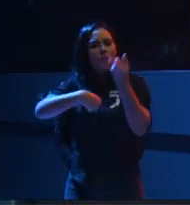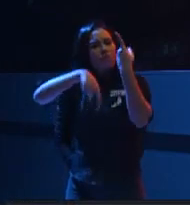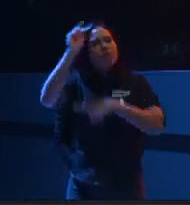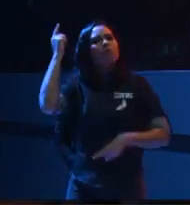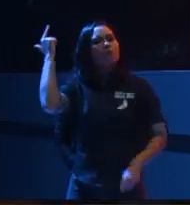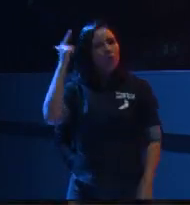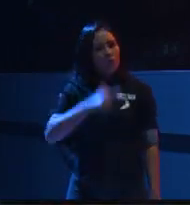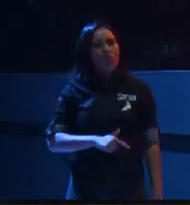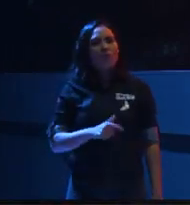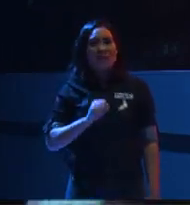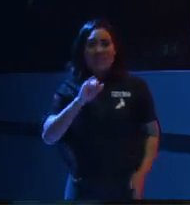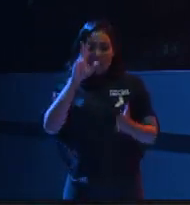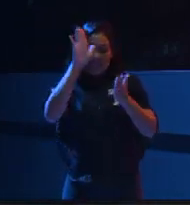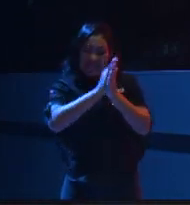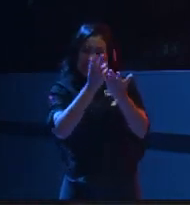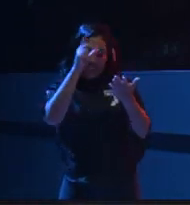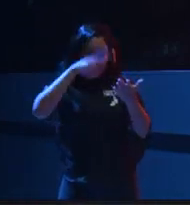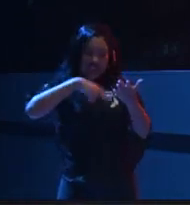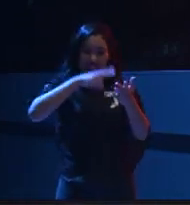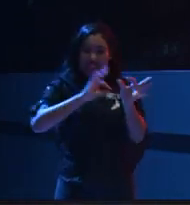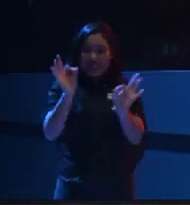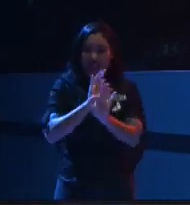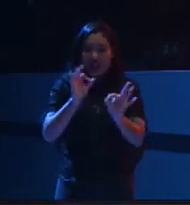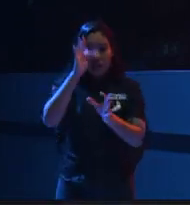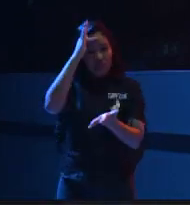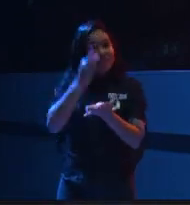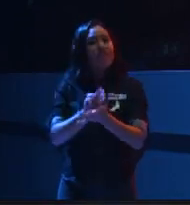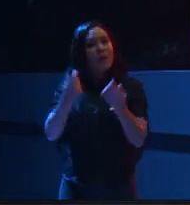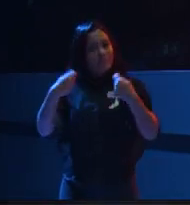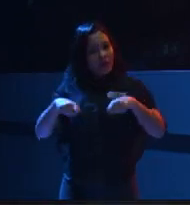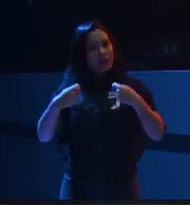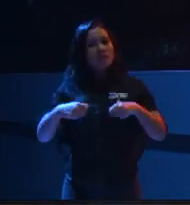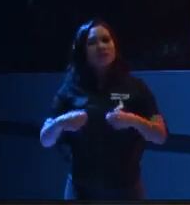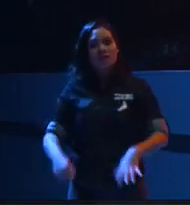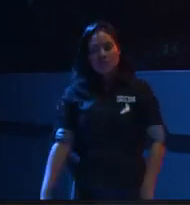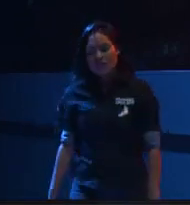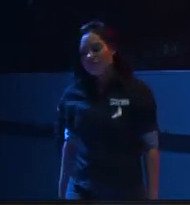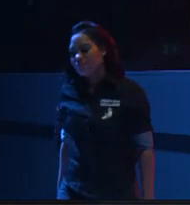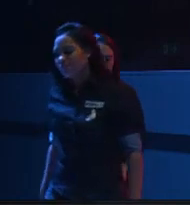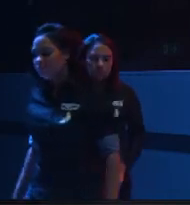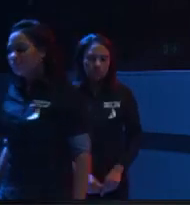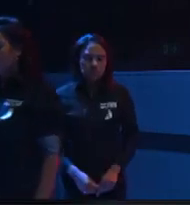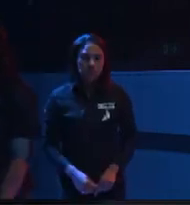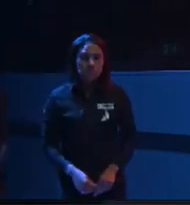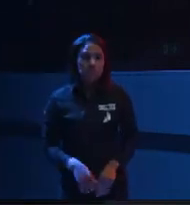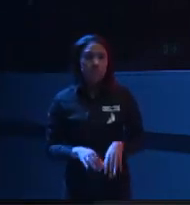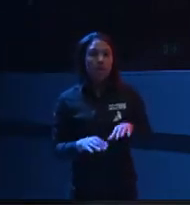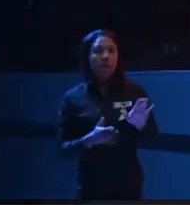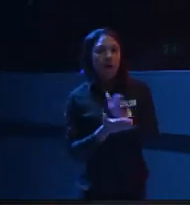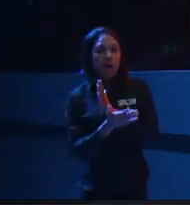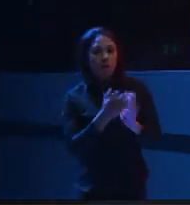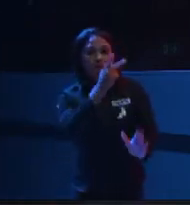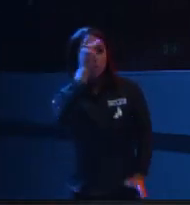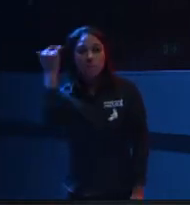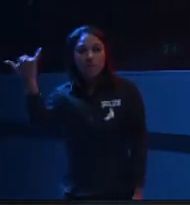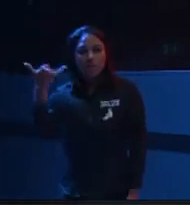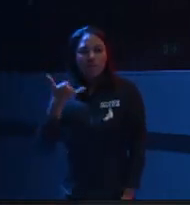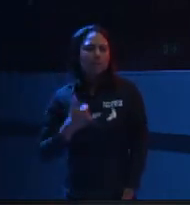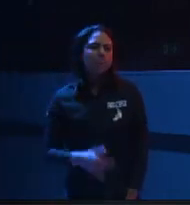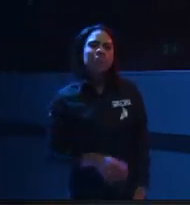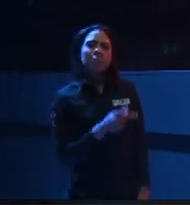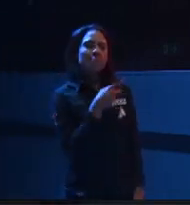você não lê Bíblia você não vai ter fé eu tenho muita fé em mim alguns me falam isso pastor eu tenho muita fé